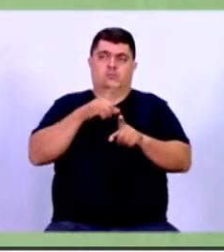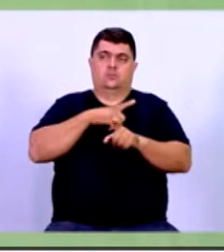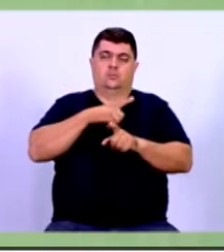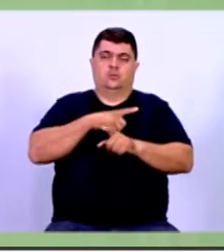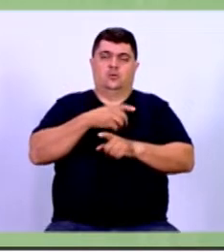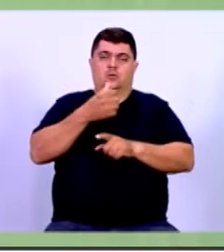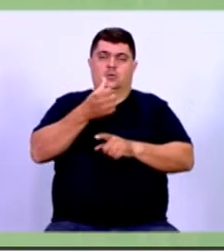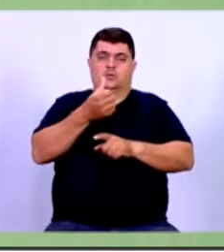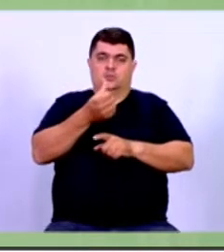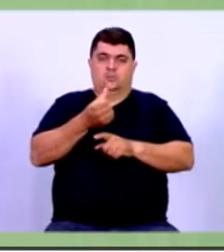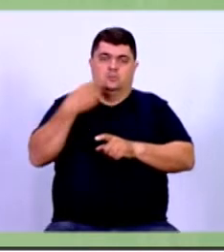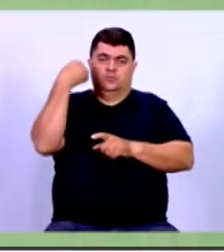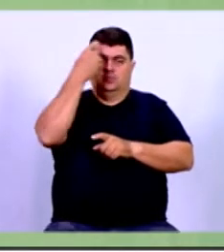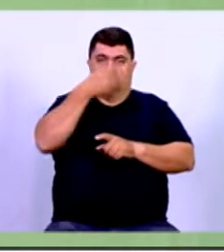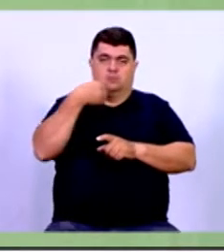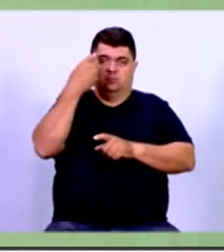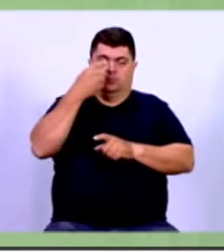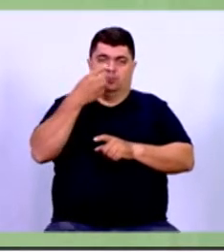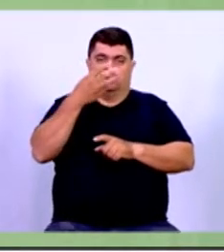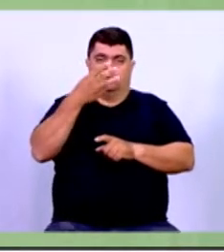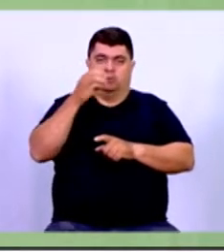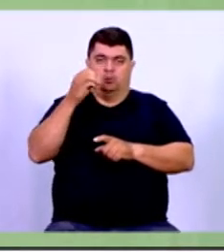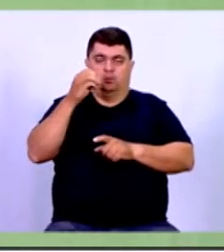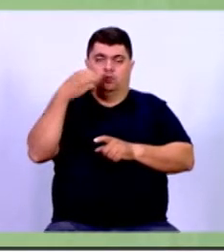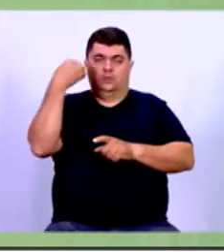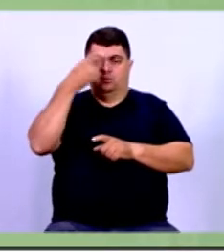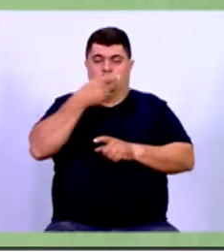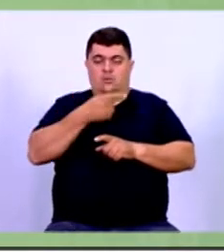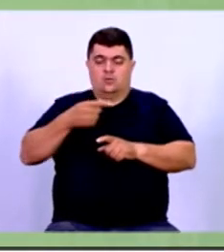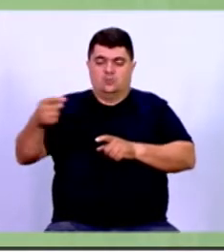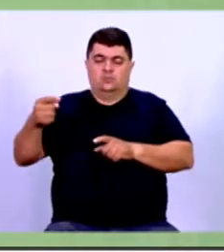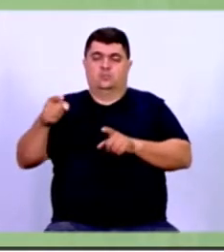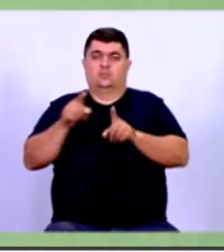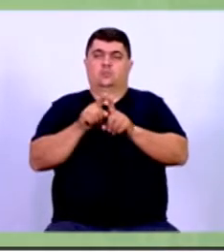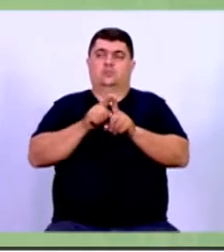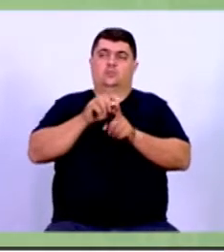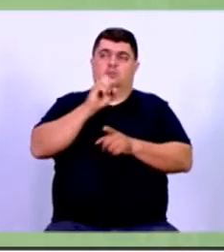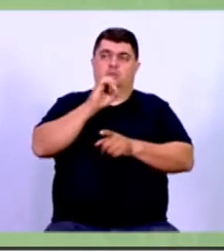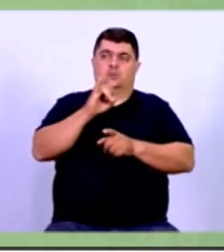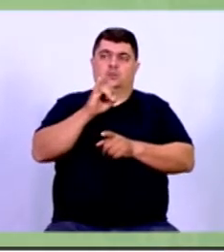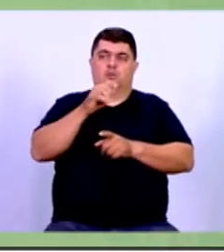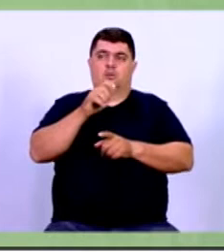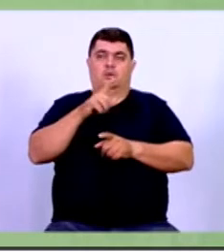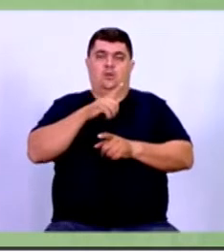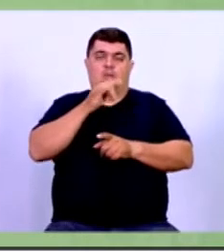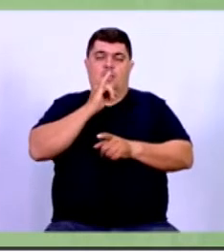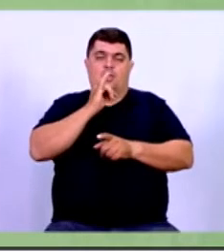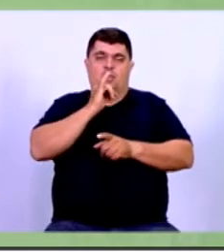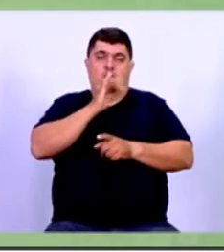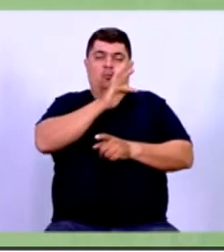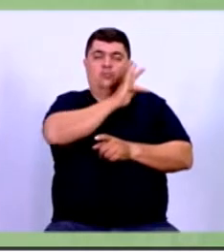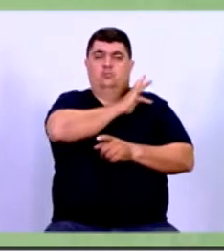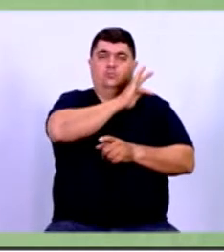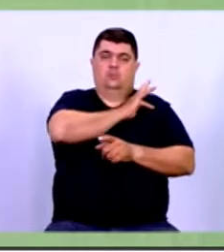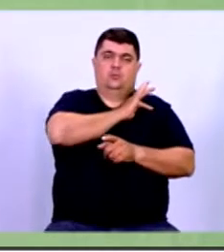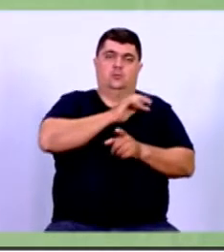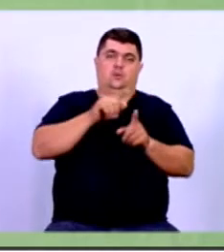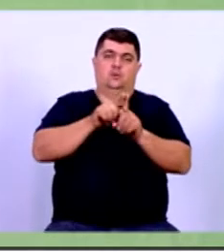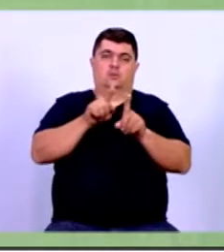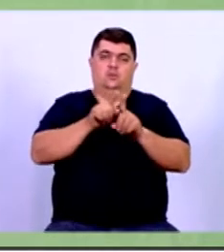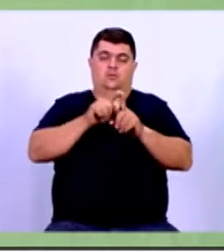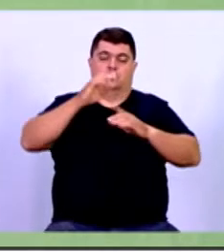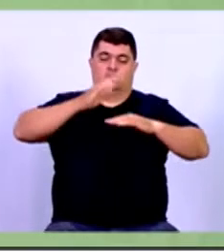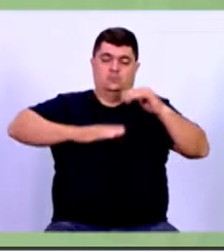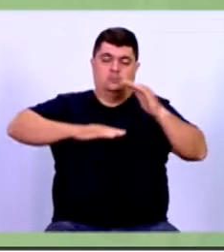de 6 horas diárias e até 30 horas semanais, no caso de estudantes do ensino superior, da